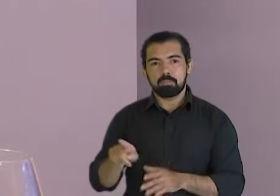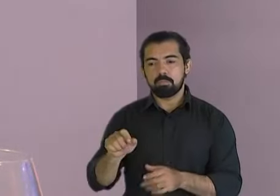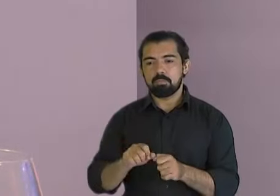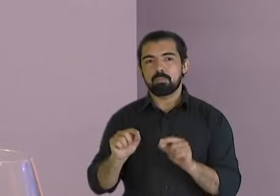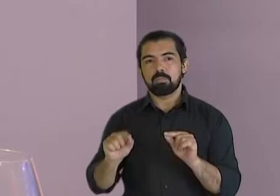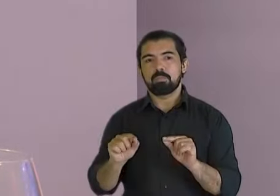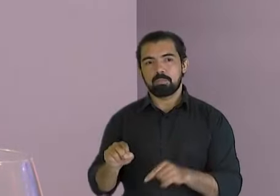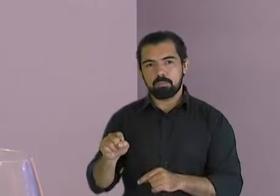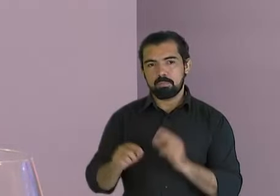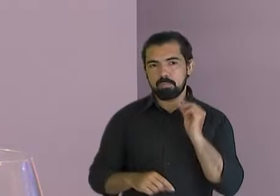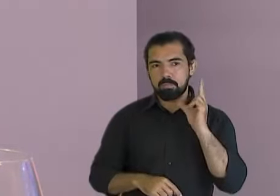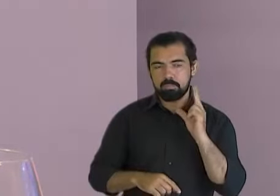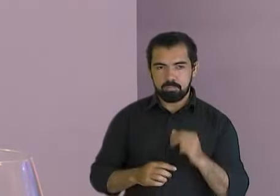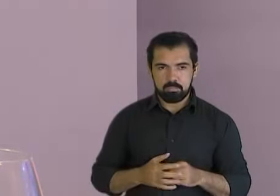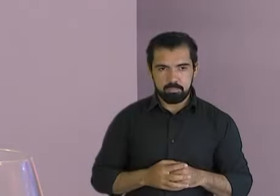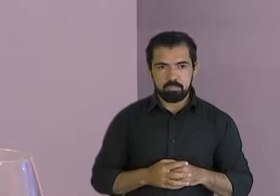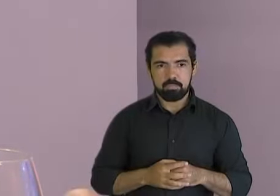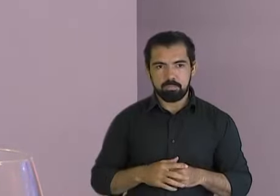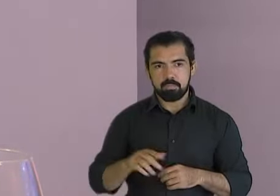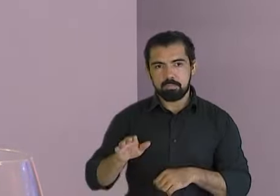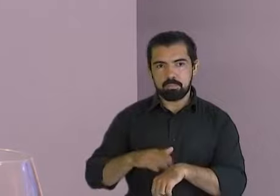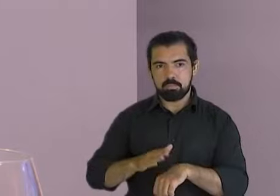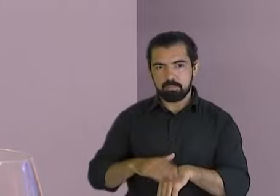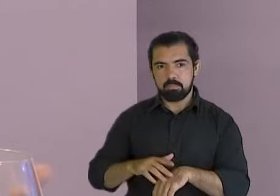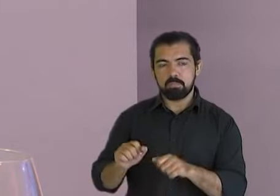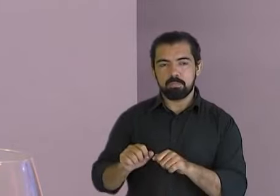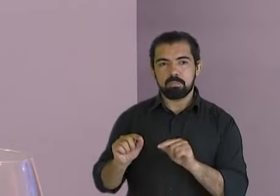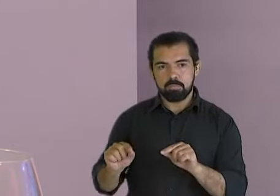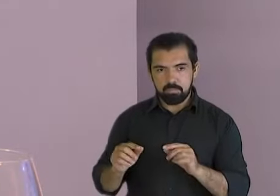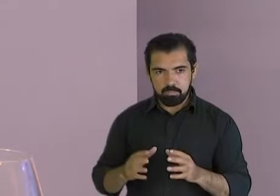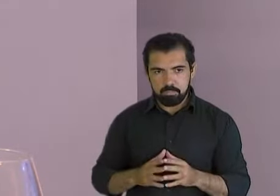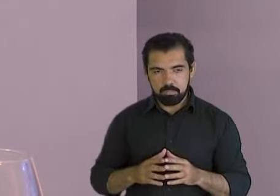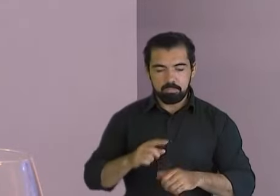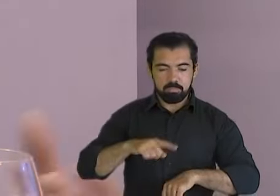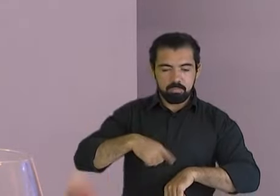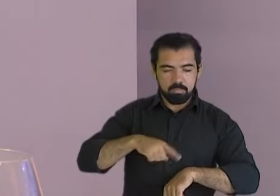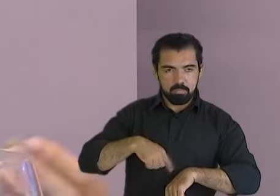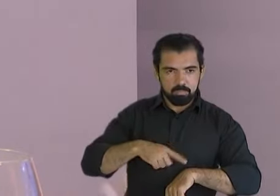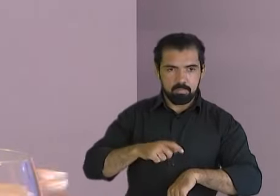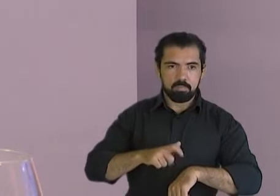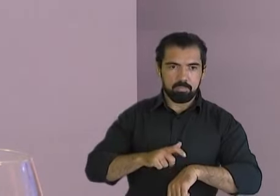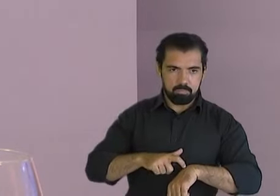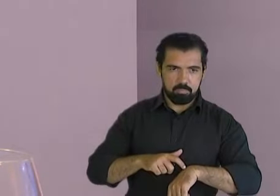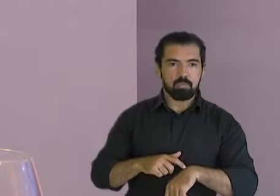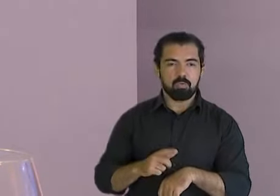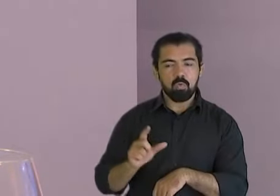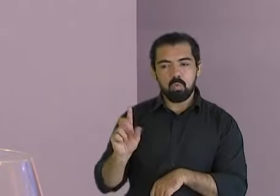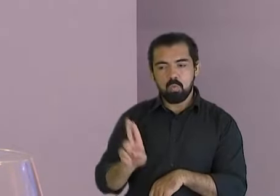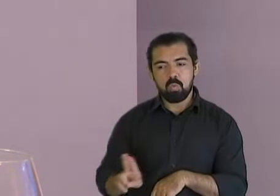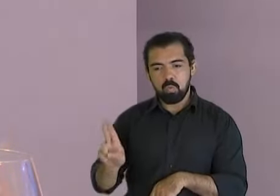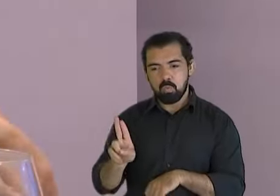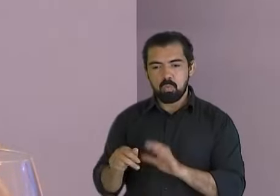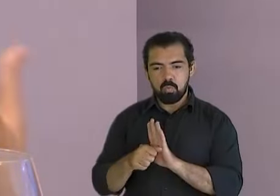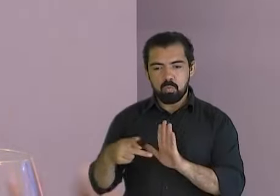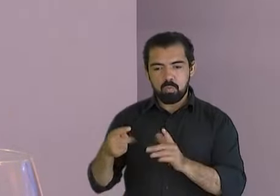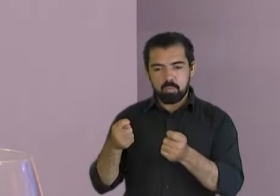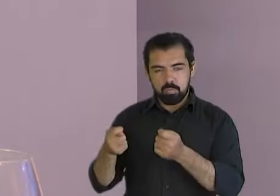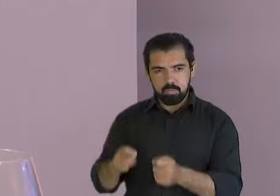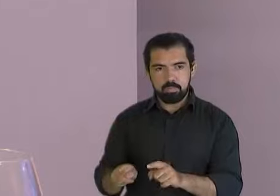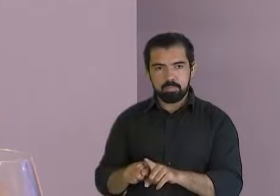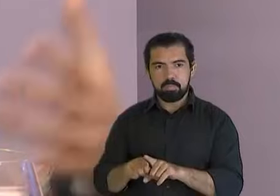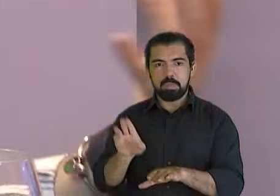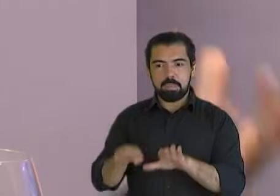aí no seu celular, né? Assim, e aí tem um mínimo de horas que você usa ou um controle ali dos aplicativos que você tem. Então às vezes isso é